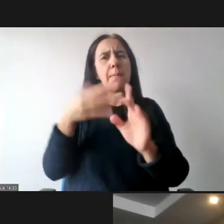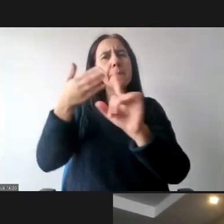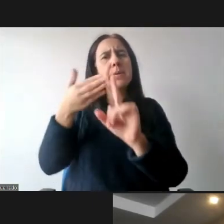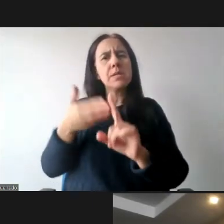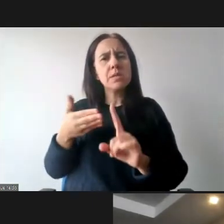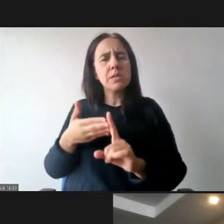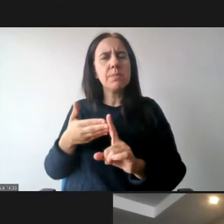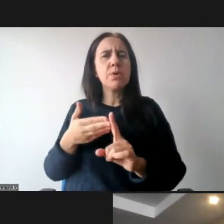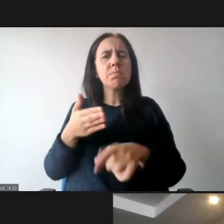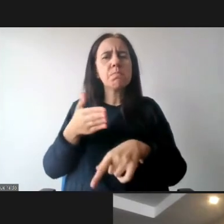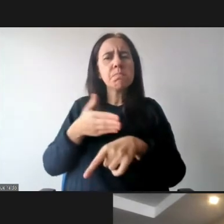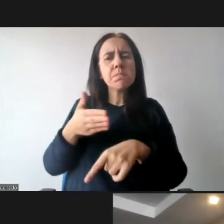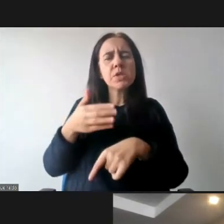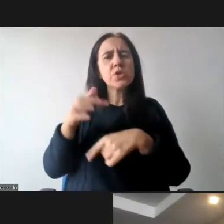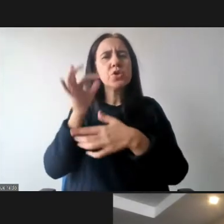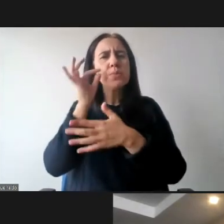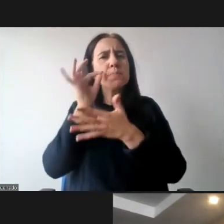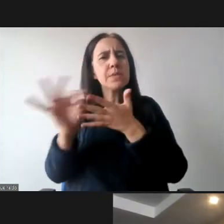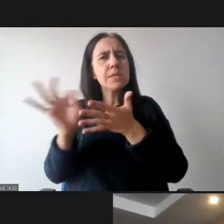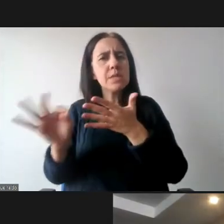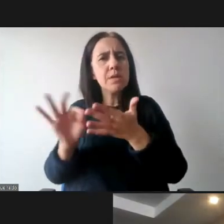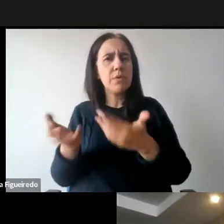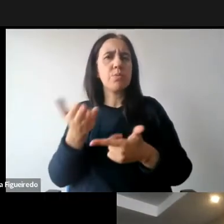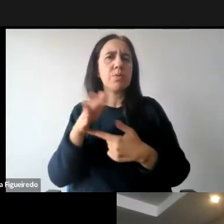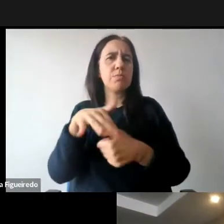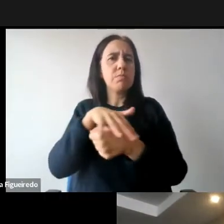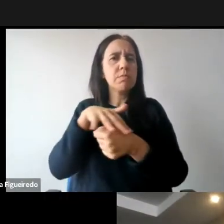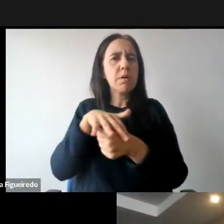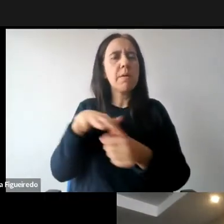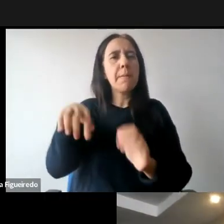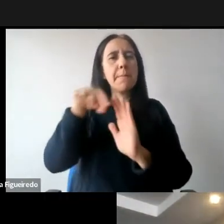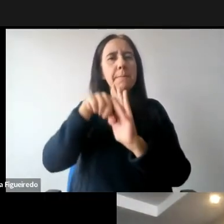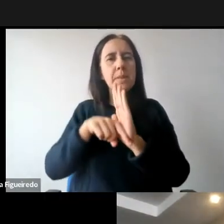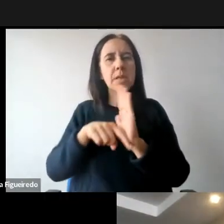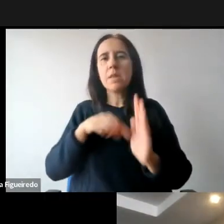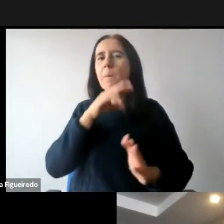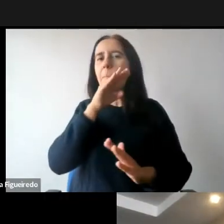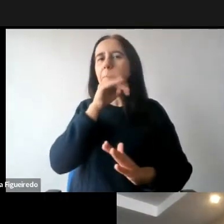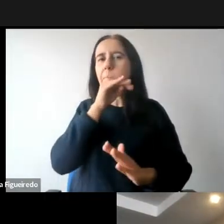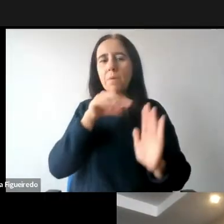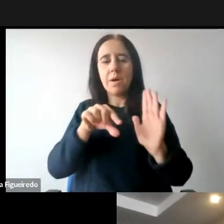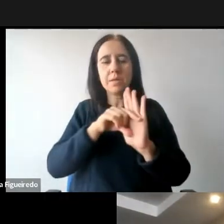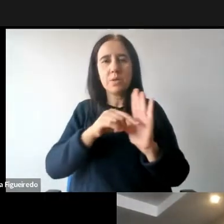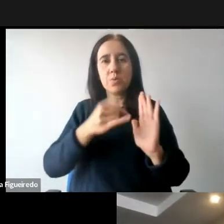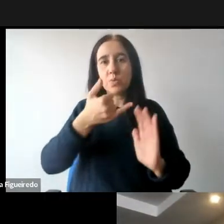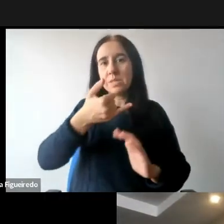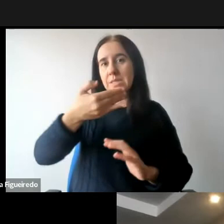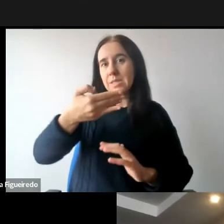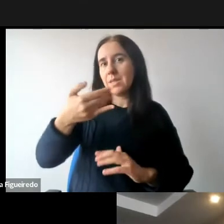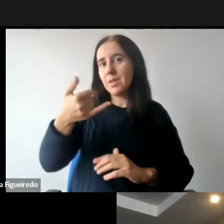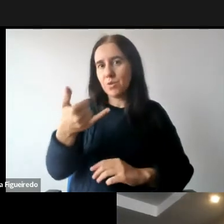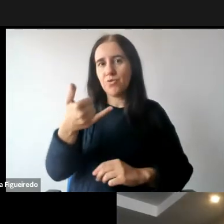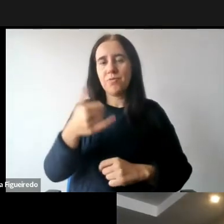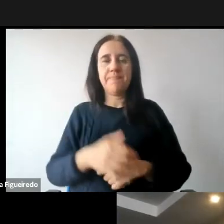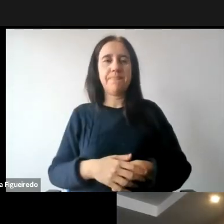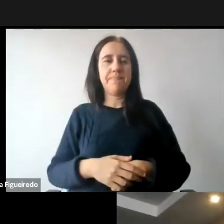domínios específicos, por exemplo, no domínio das medidas de polícia, no artigo 272.